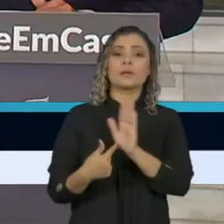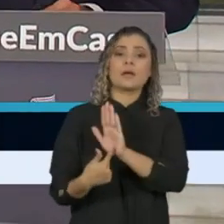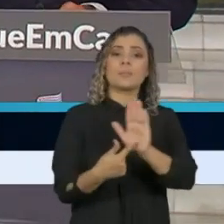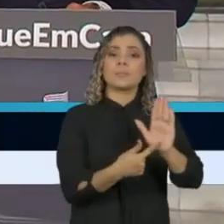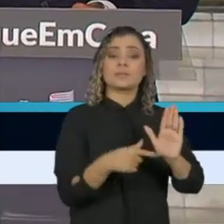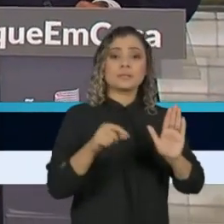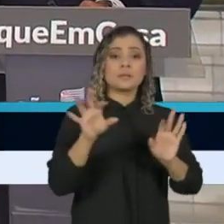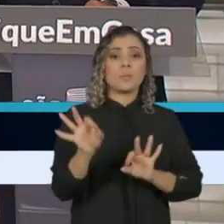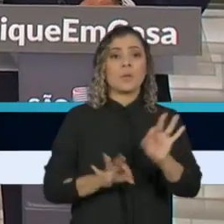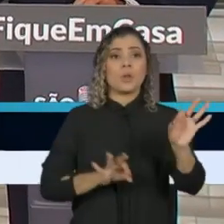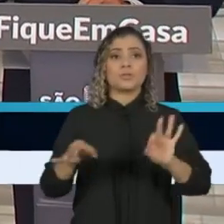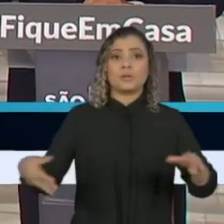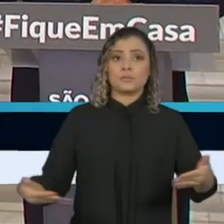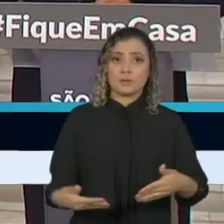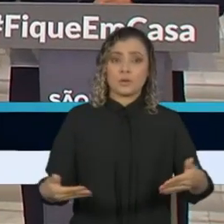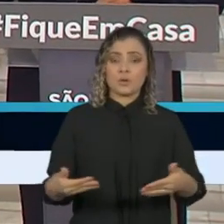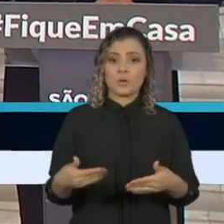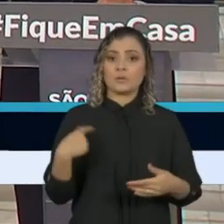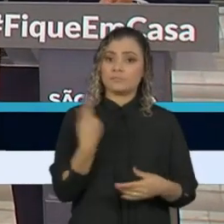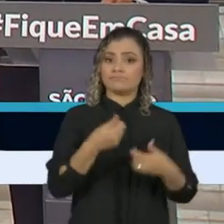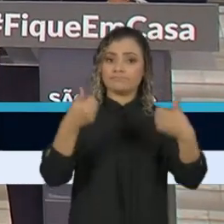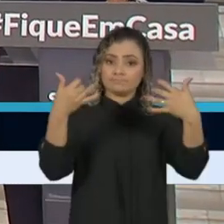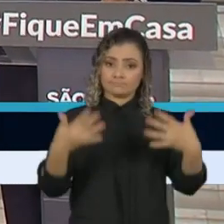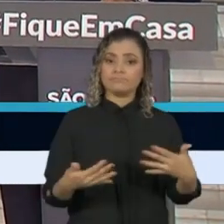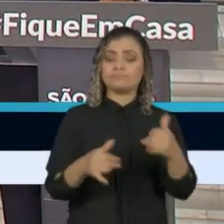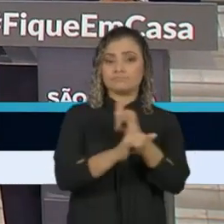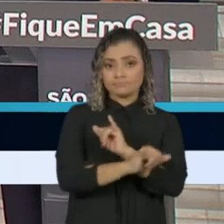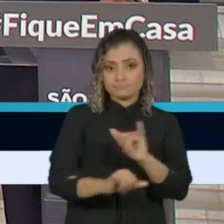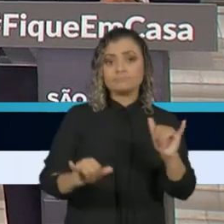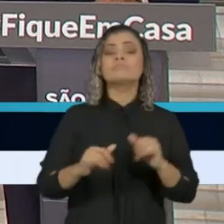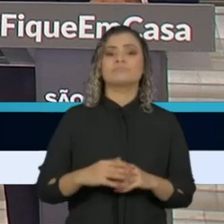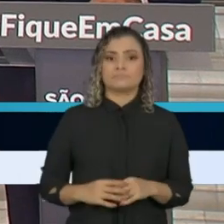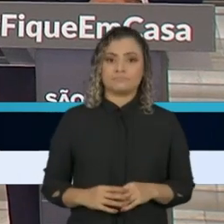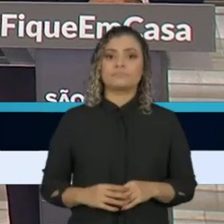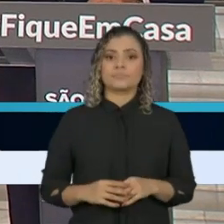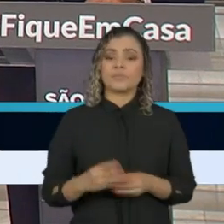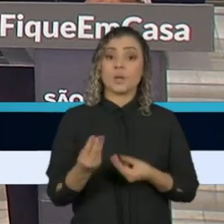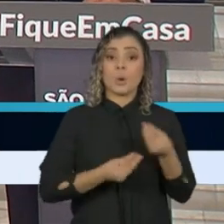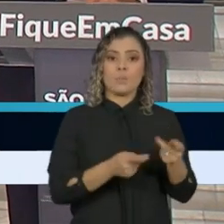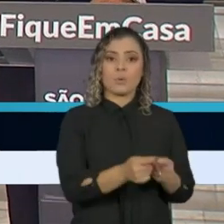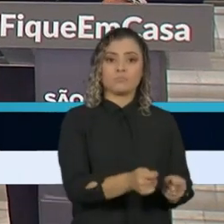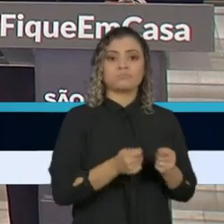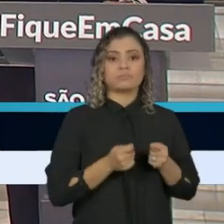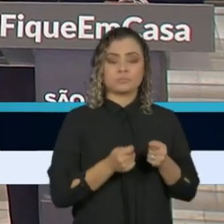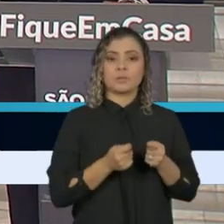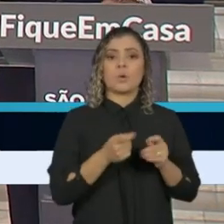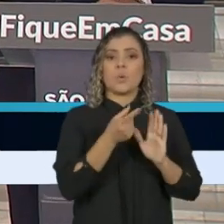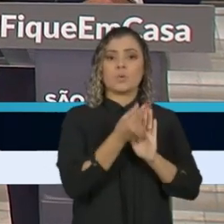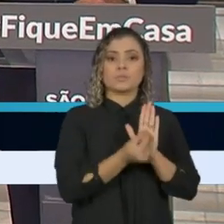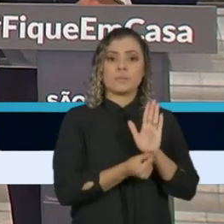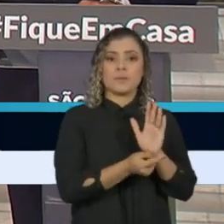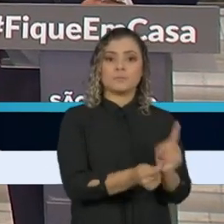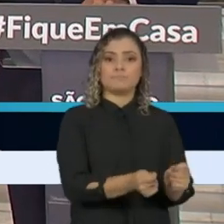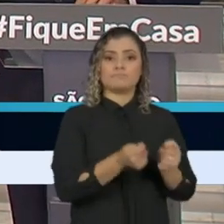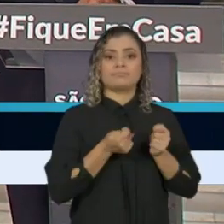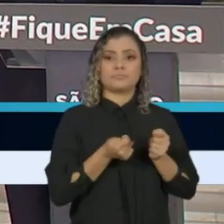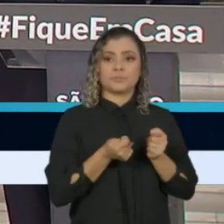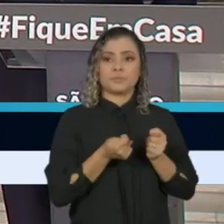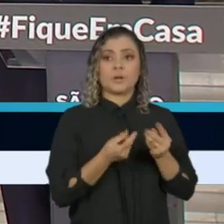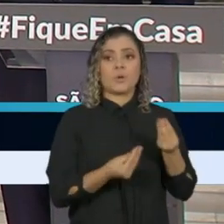sobre este programa que estamos anunciando de contingenciamento do nosso orçamento